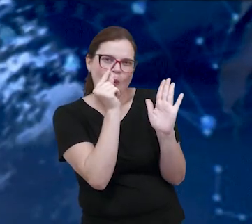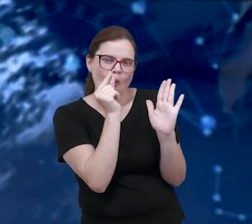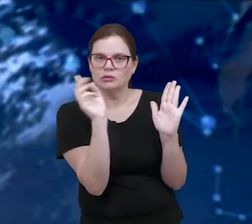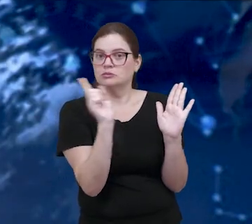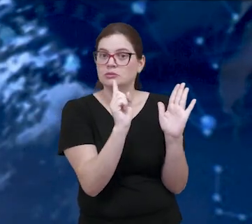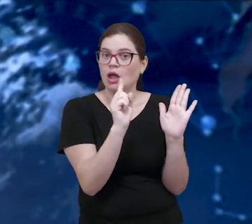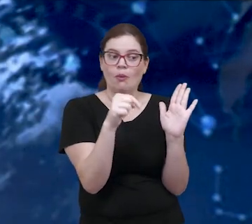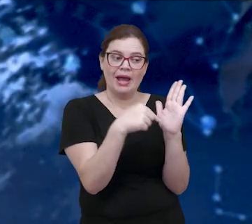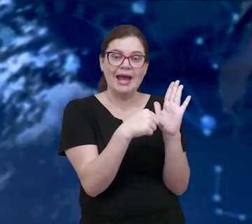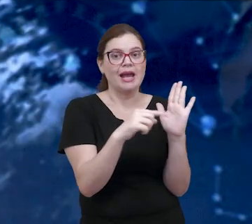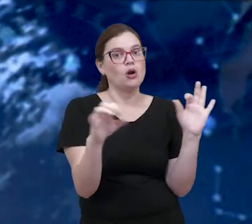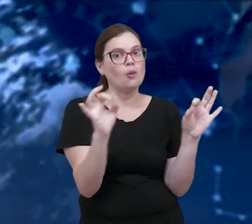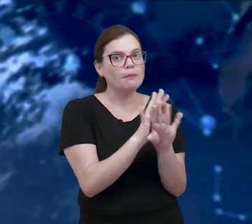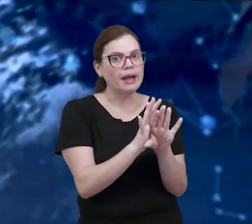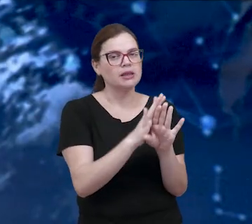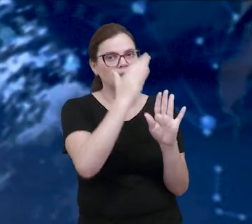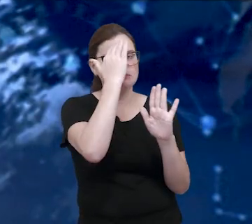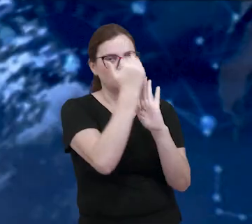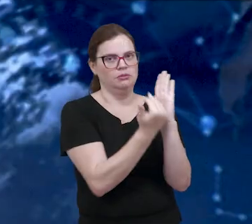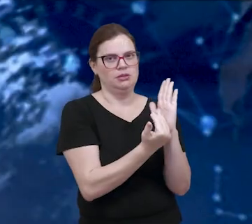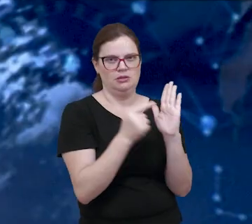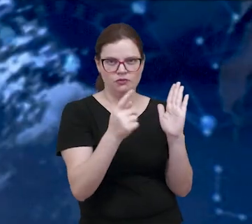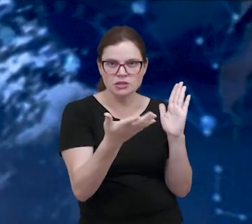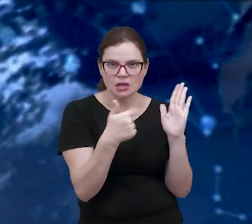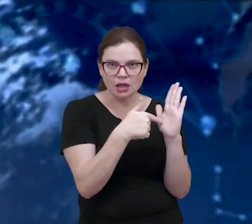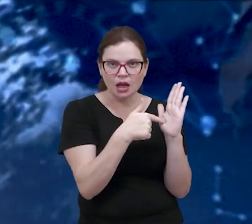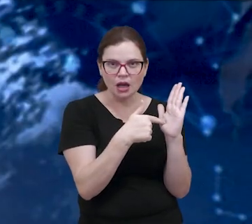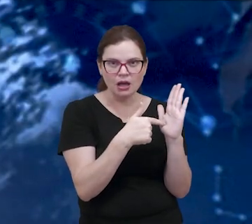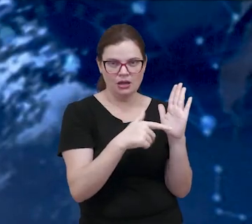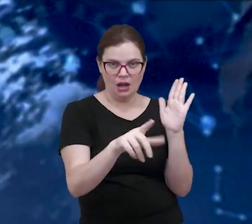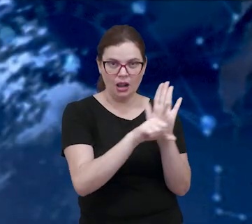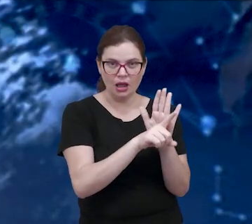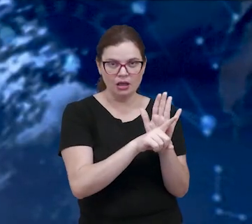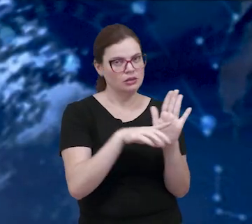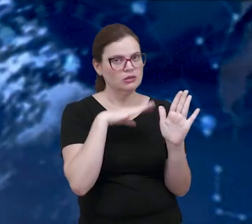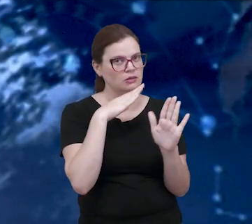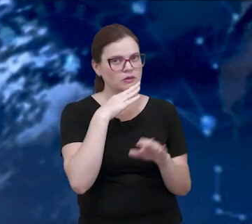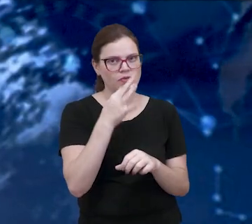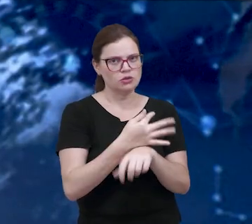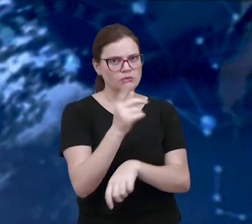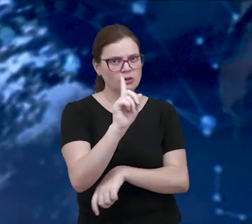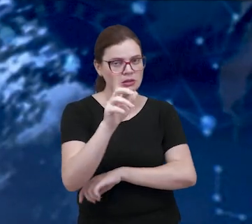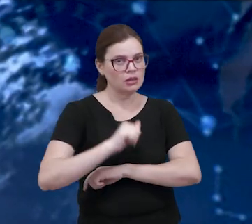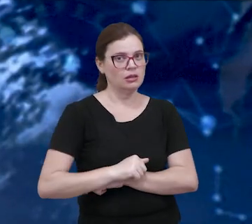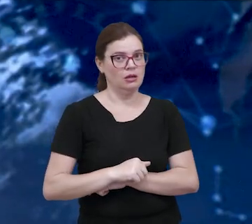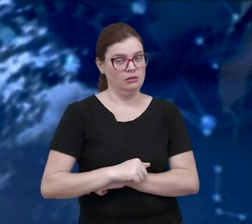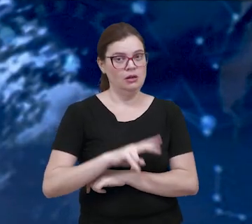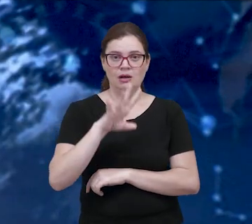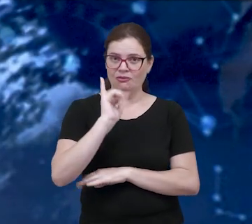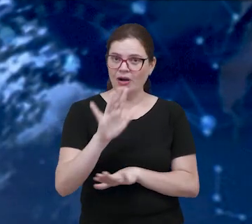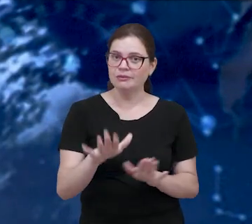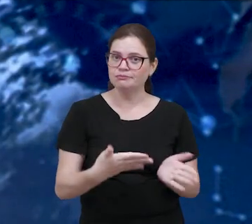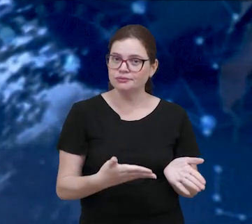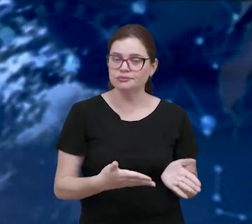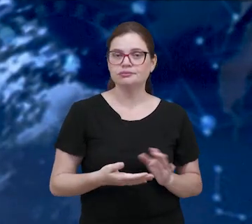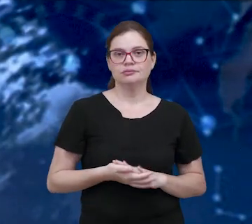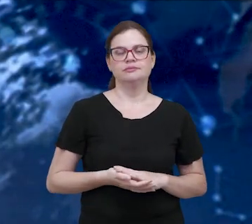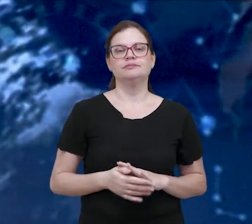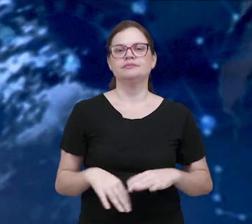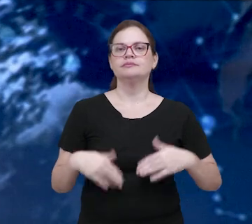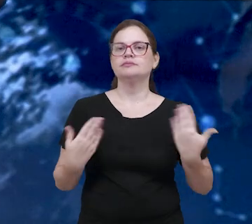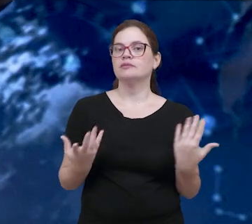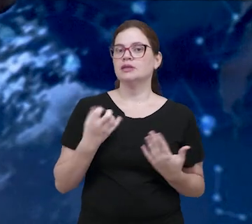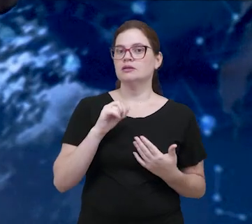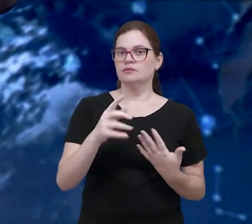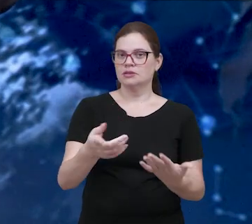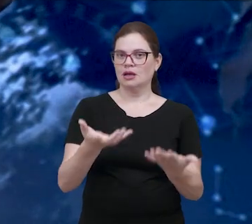letra, mas a letra mata. Quer ver na letra da lei? Vai morrer. Não vai aguentar. Né? Então, veja só. Quem recebeu a